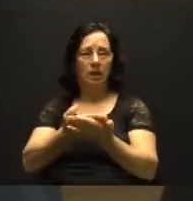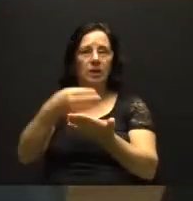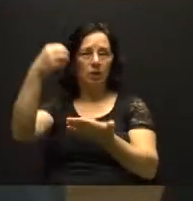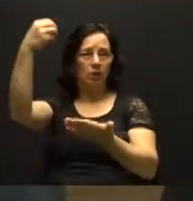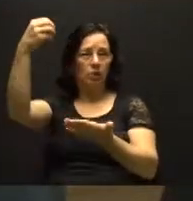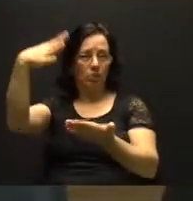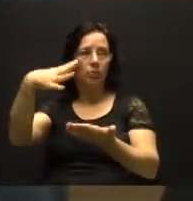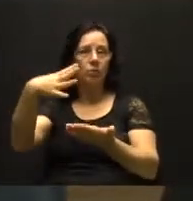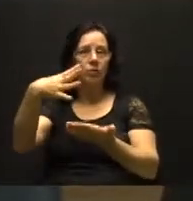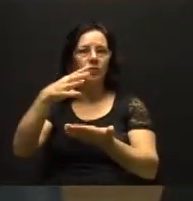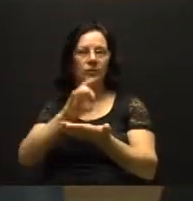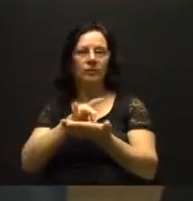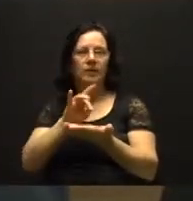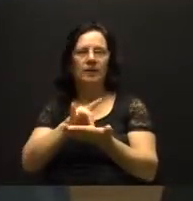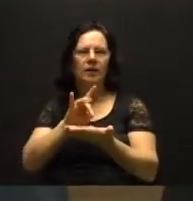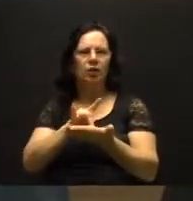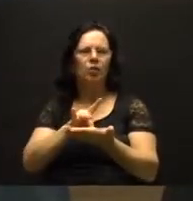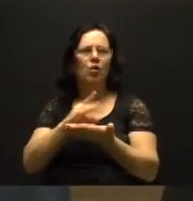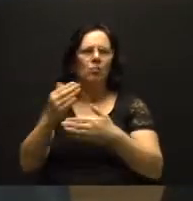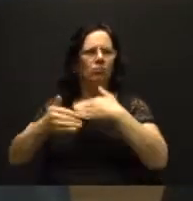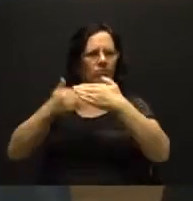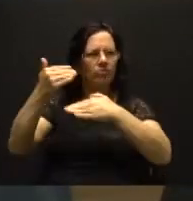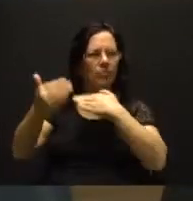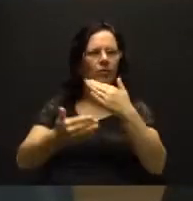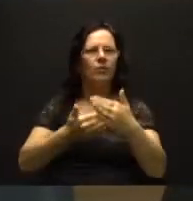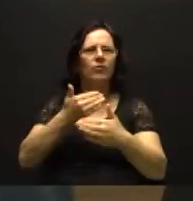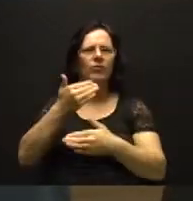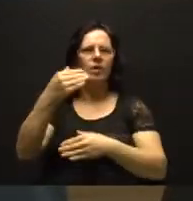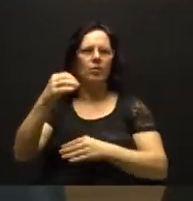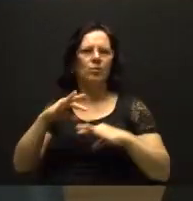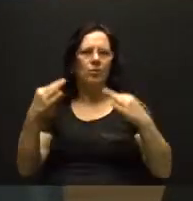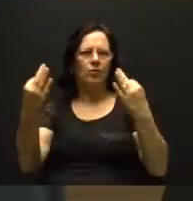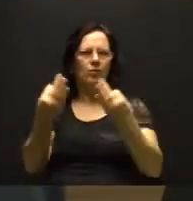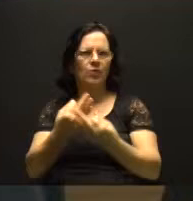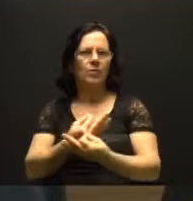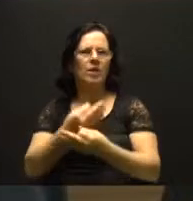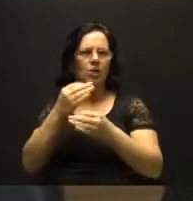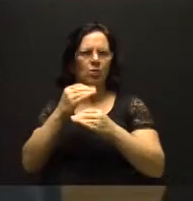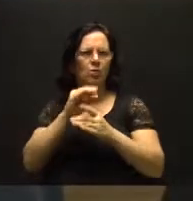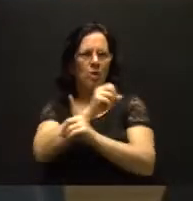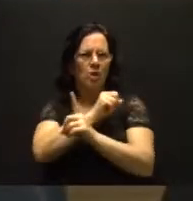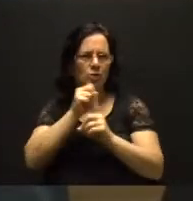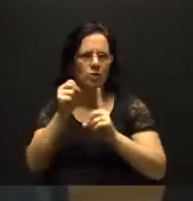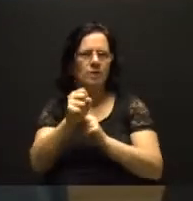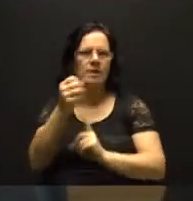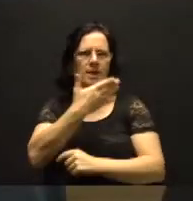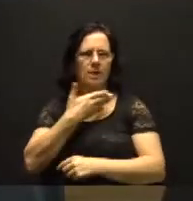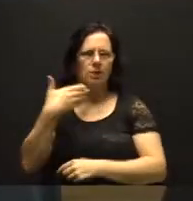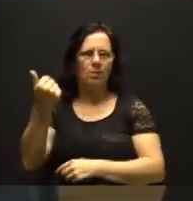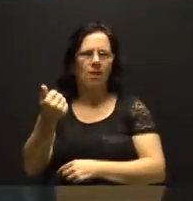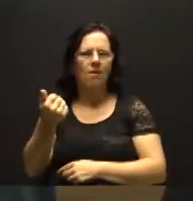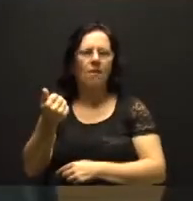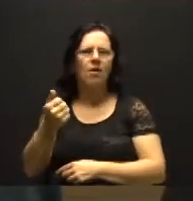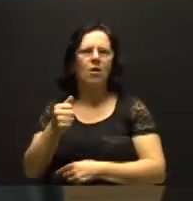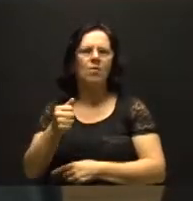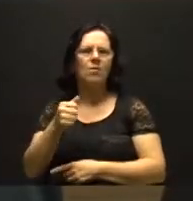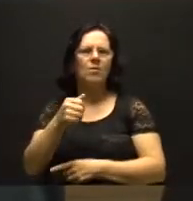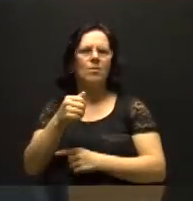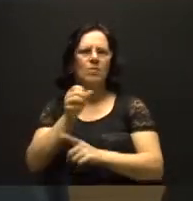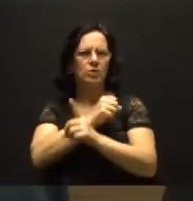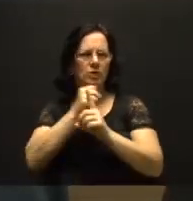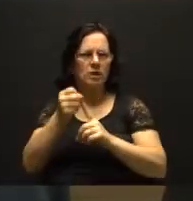luz e tudo que nós fizemos para promover a família estamos promovendo uma sociedade melhor nossa sociedade mais justa